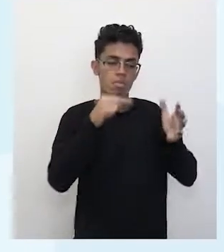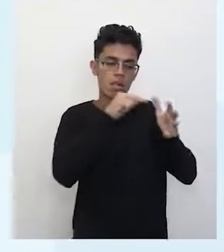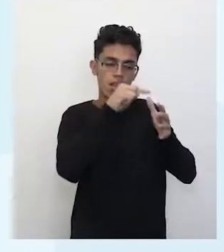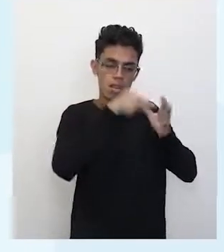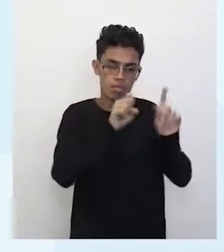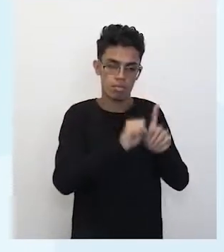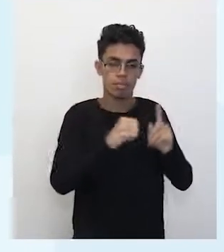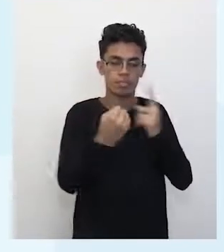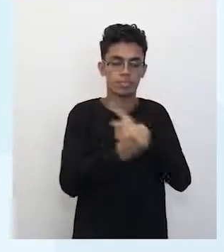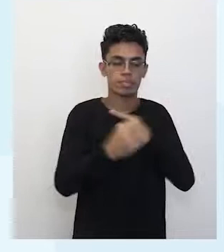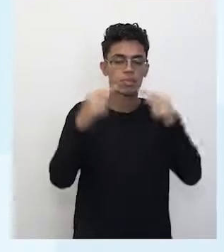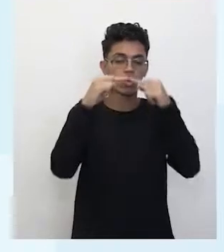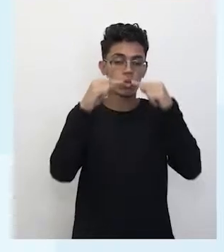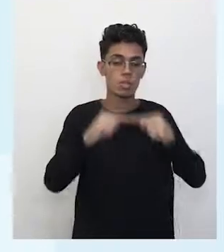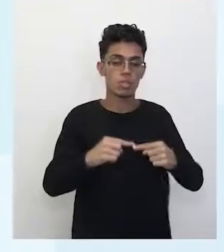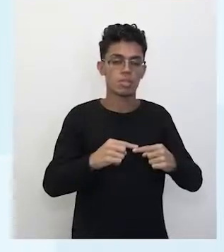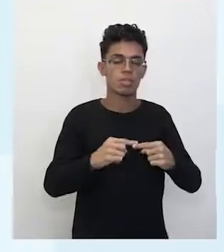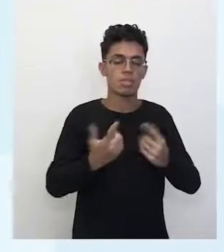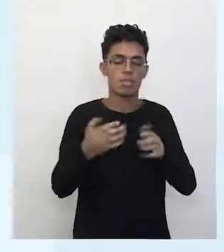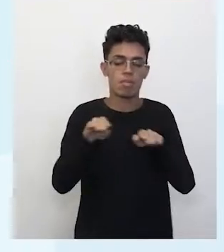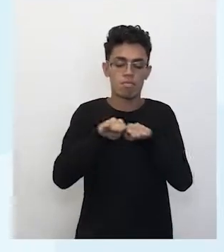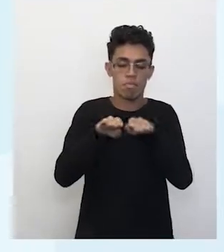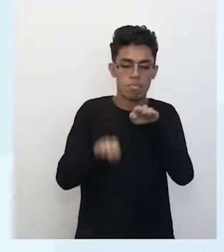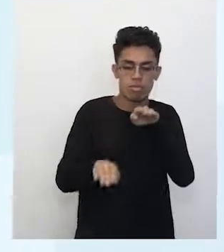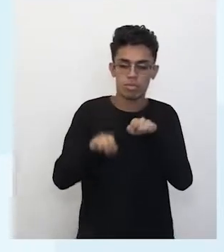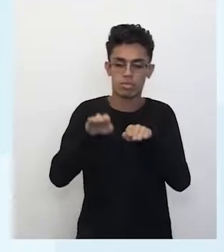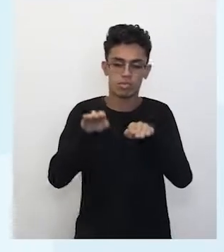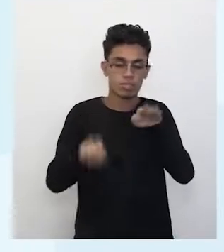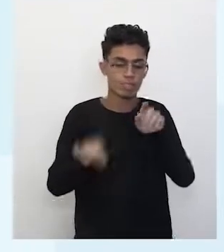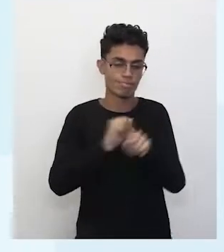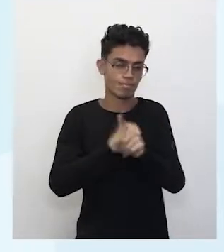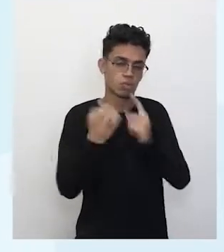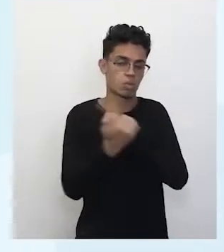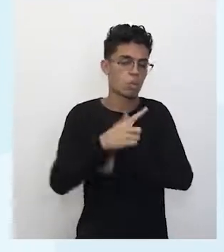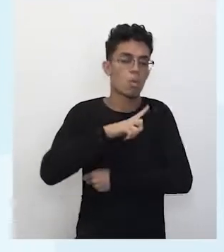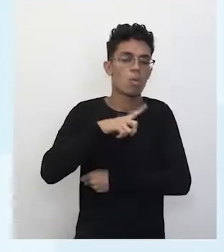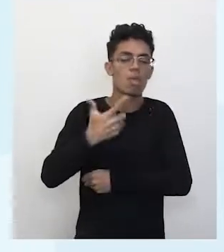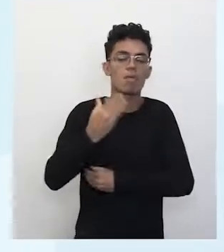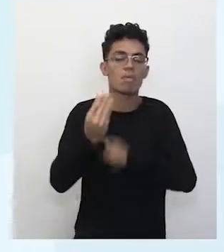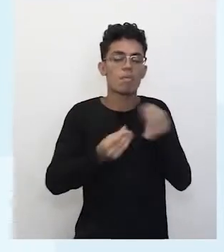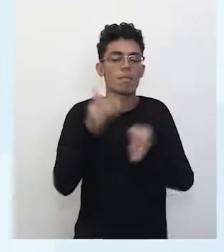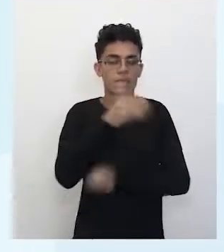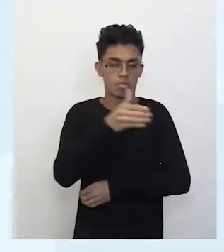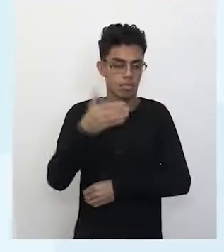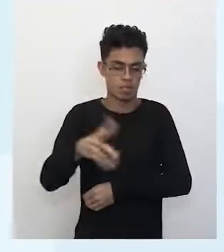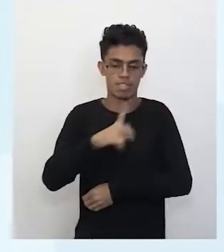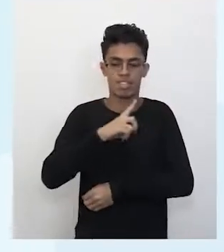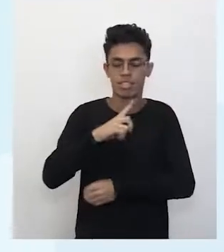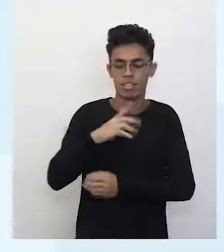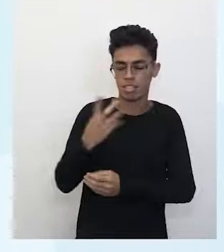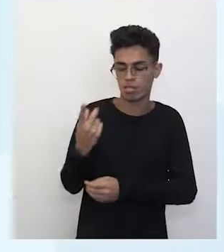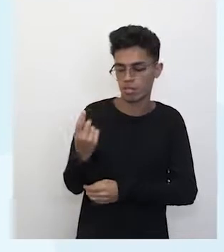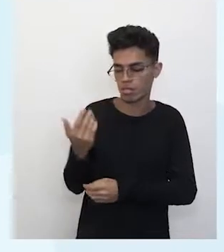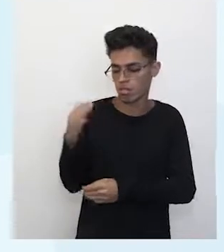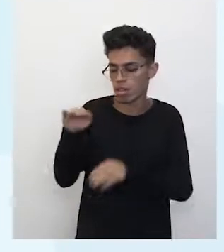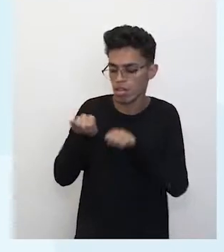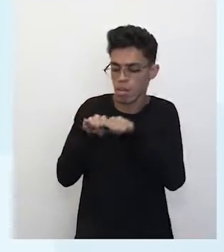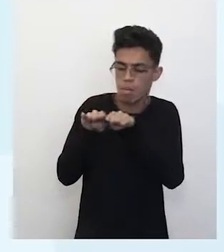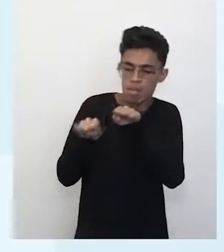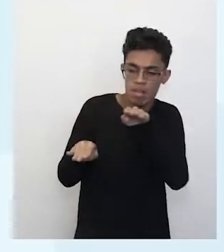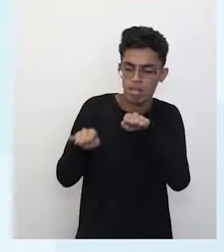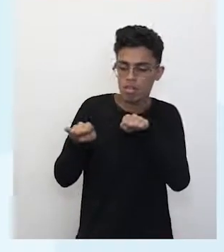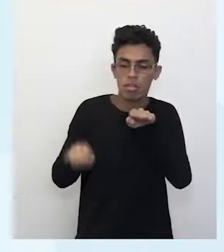uma relação de desvantagem social. Elas não têm acesso, possuem uma situação de vulnerabilidade, de